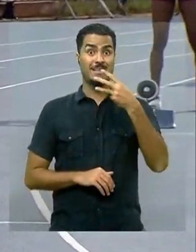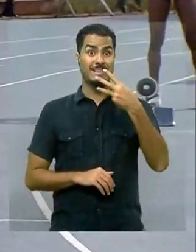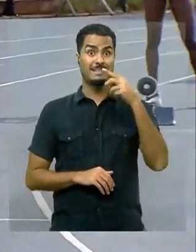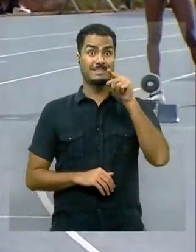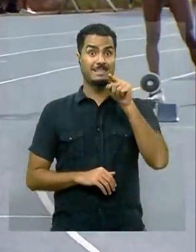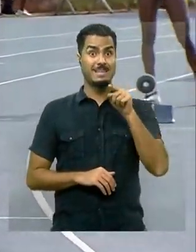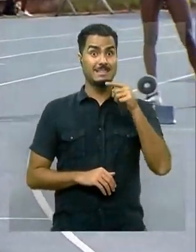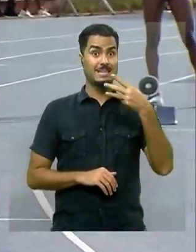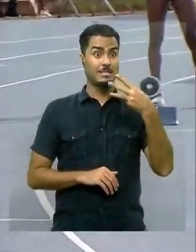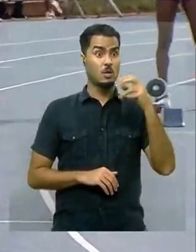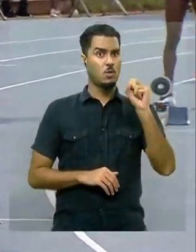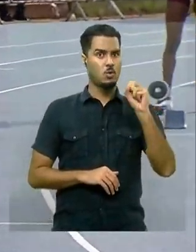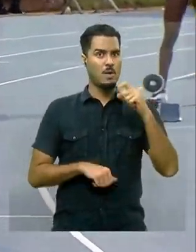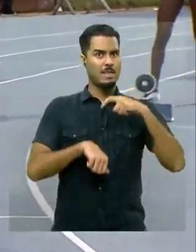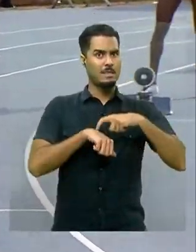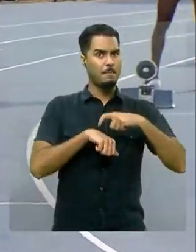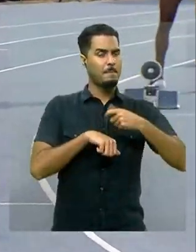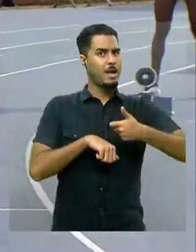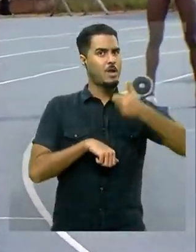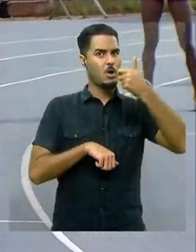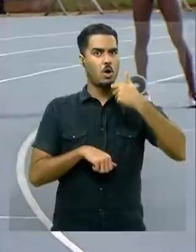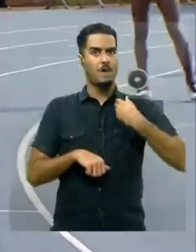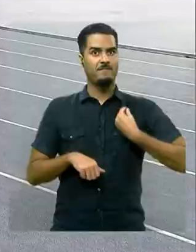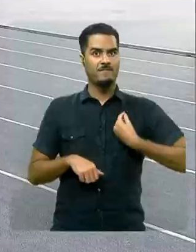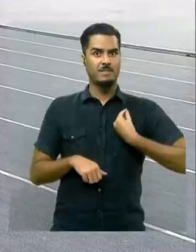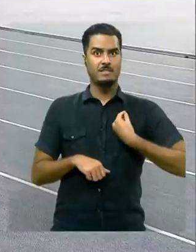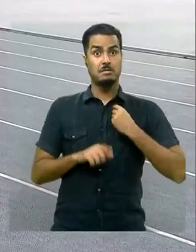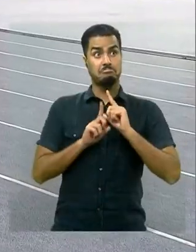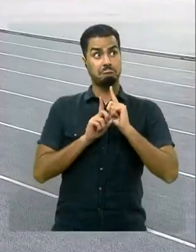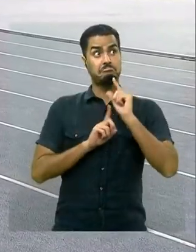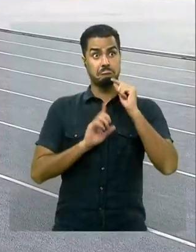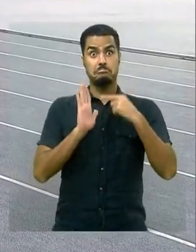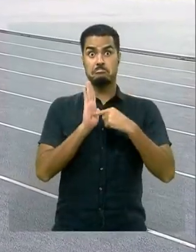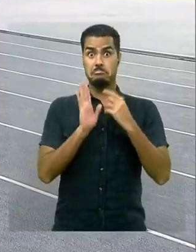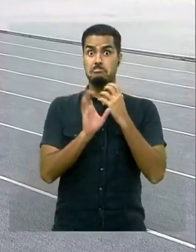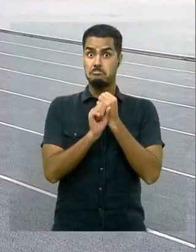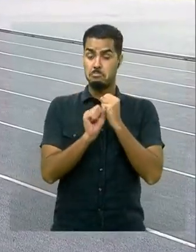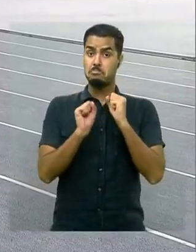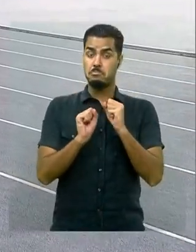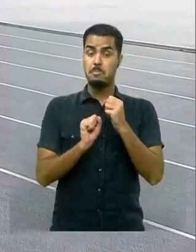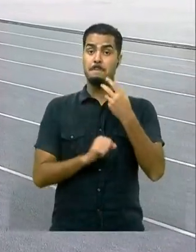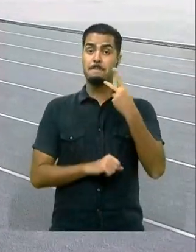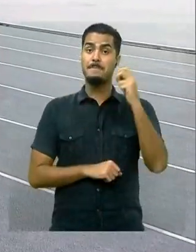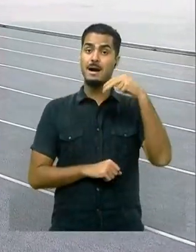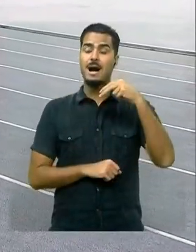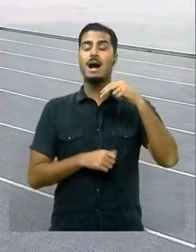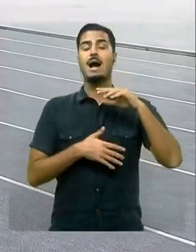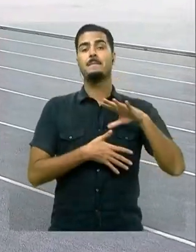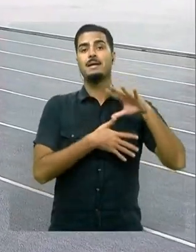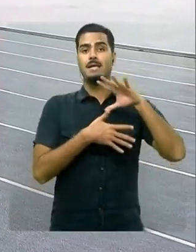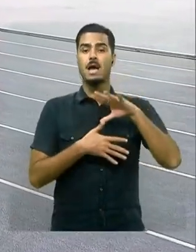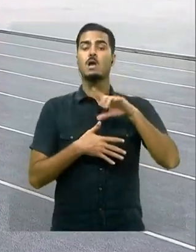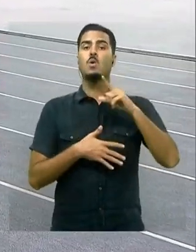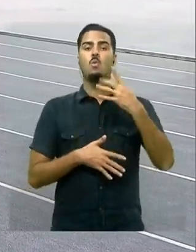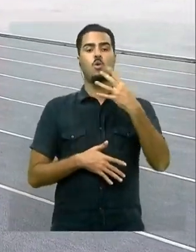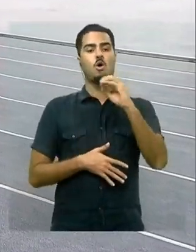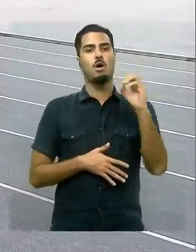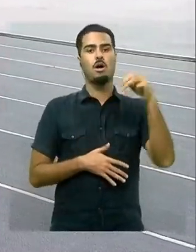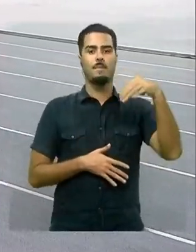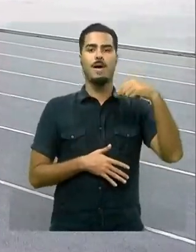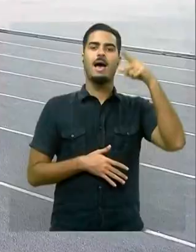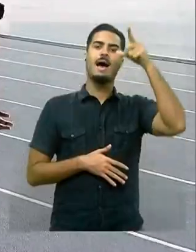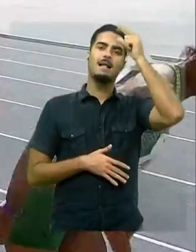53:38, melhor marca pessoal, índice para o Pan-Americano nos 400 metros e alívio para a